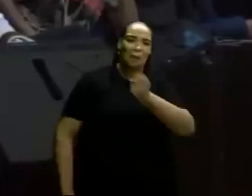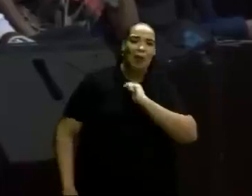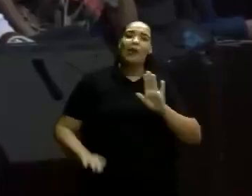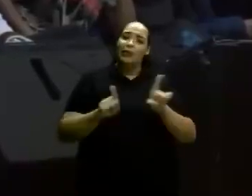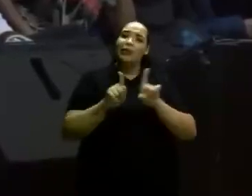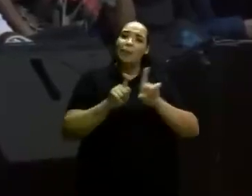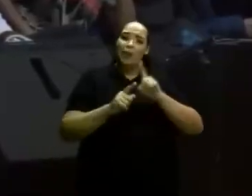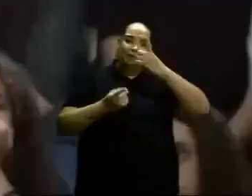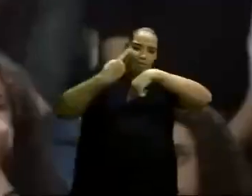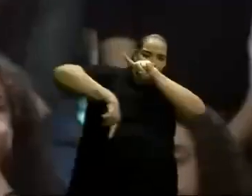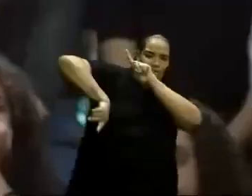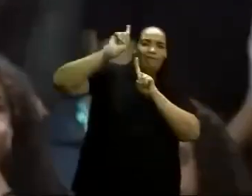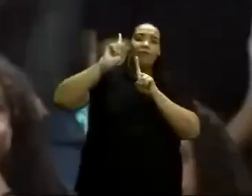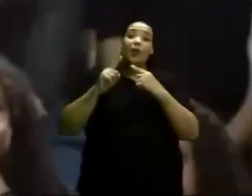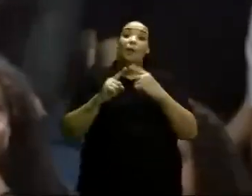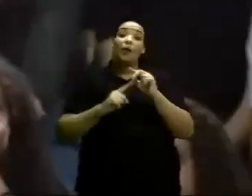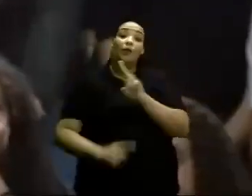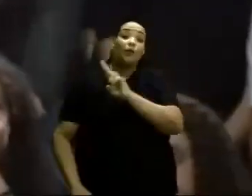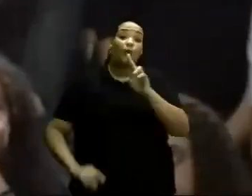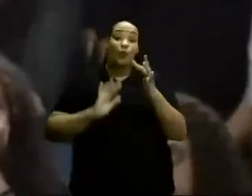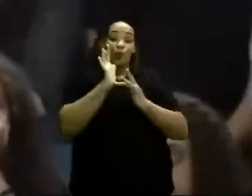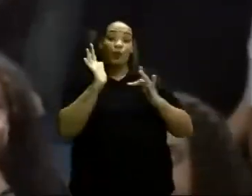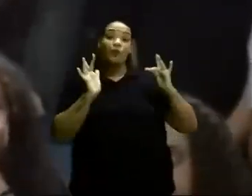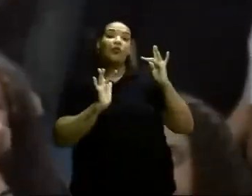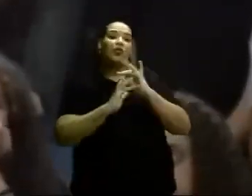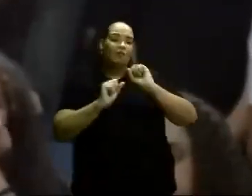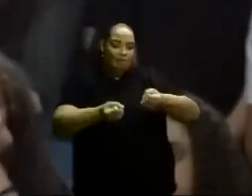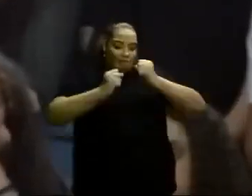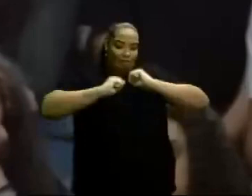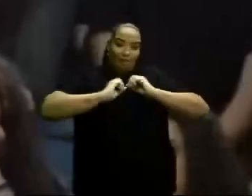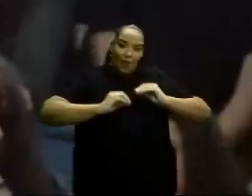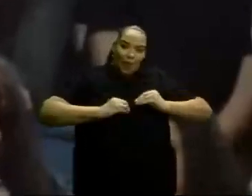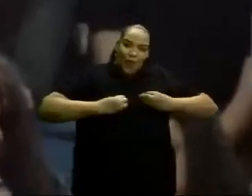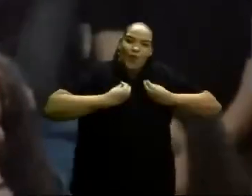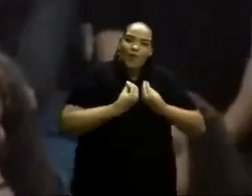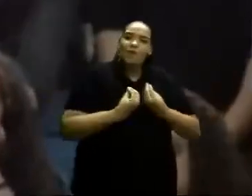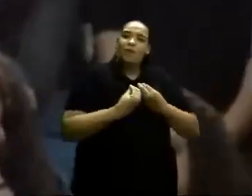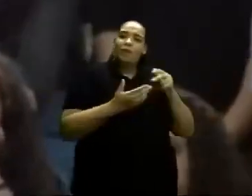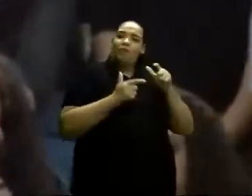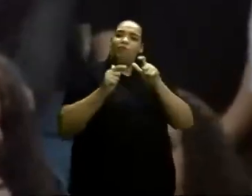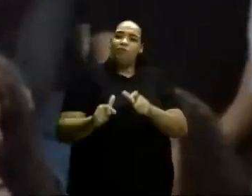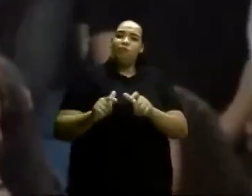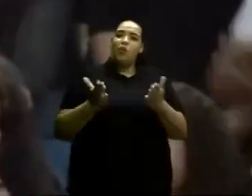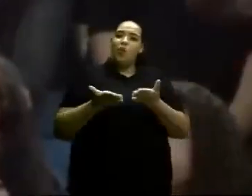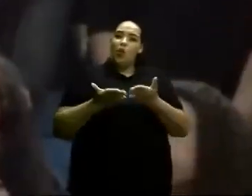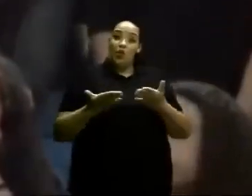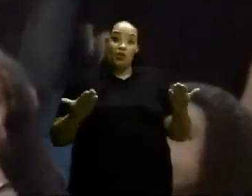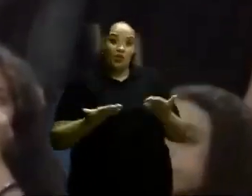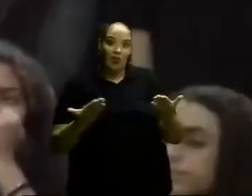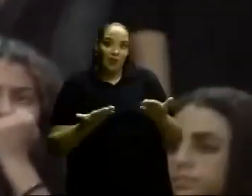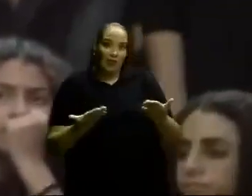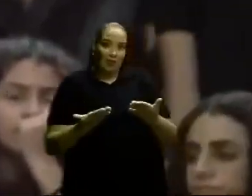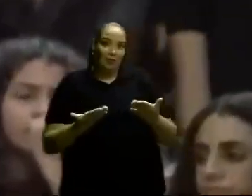de superação, porque o nome de Jesus te deu força para chegar até o lugar que você está hoje. Agora,